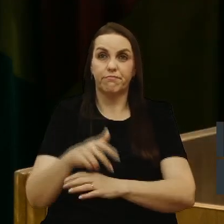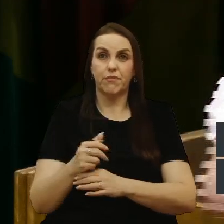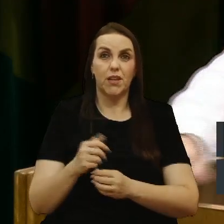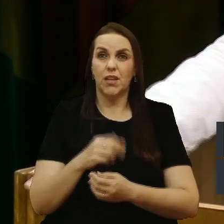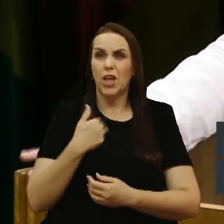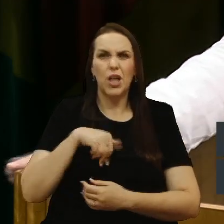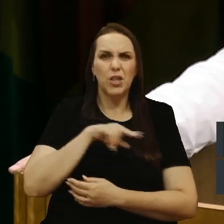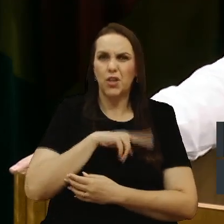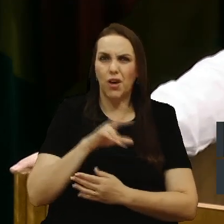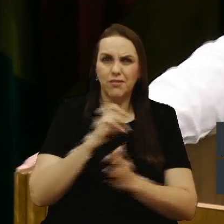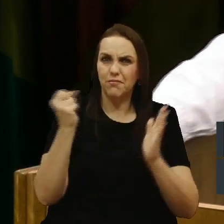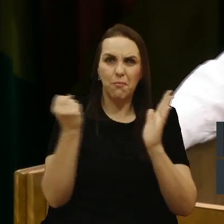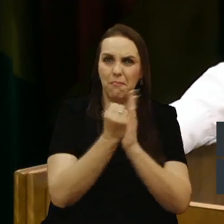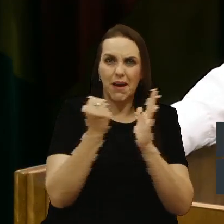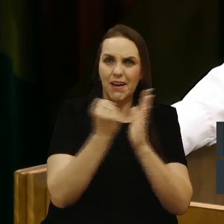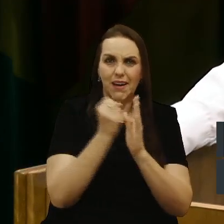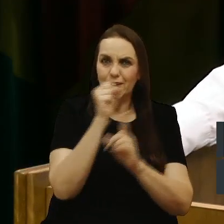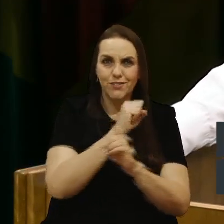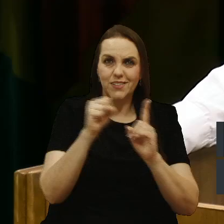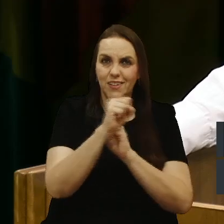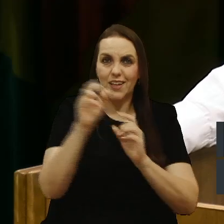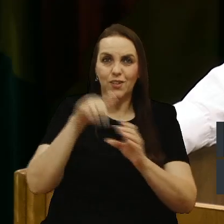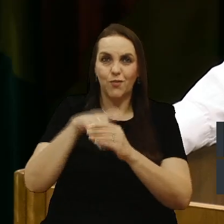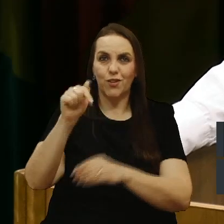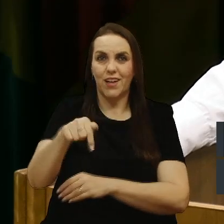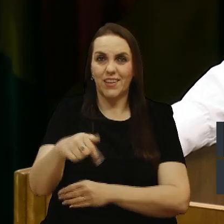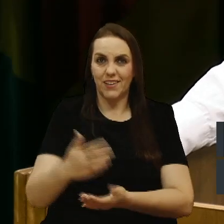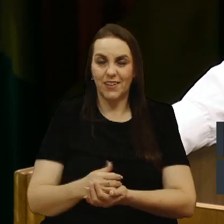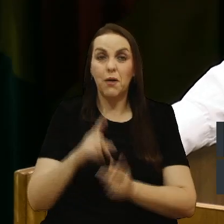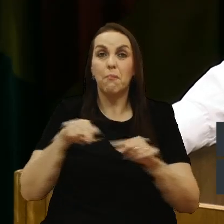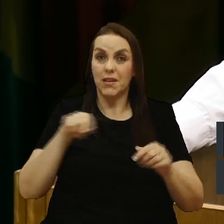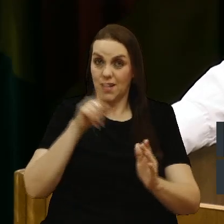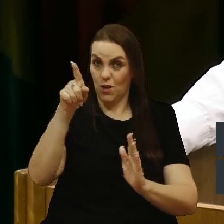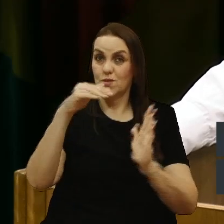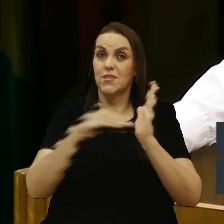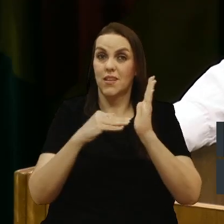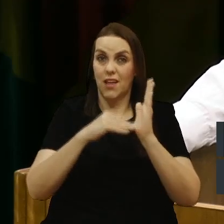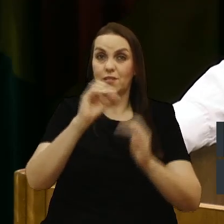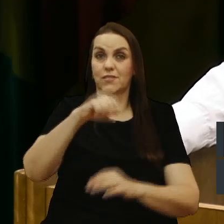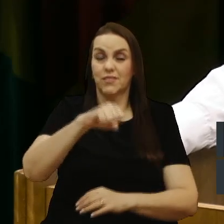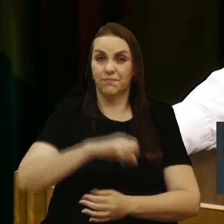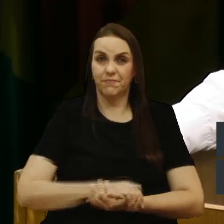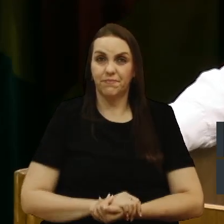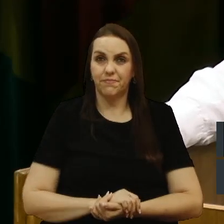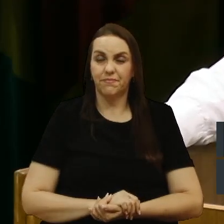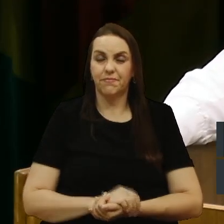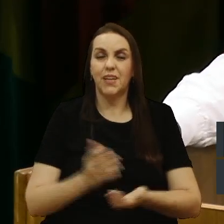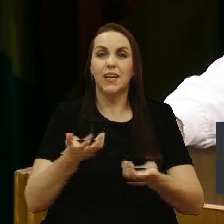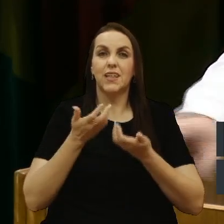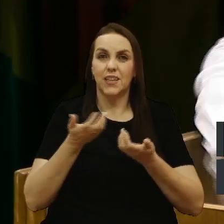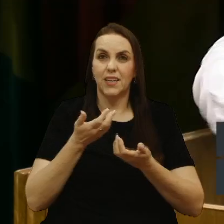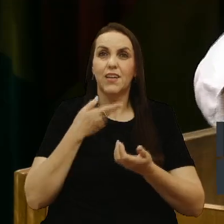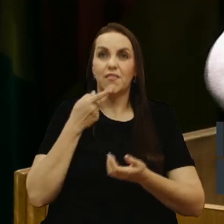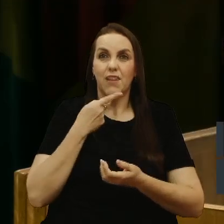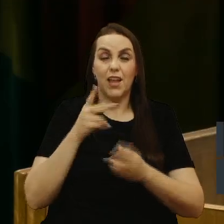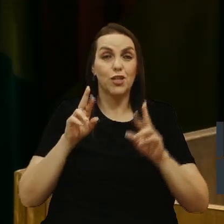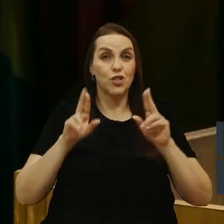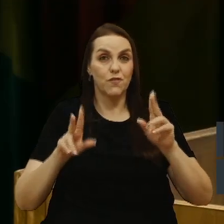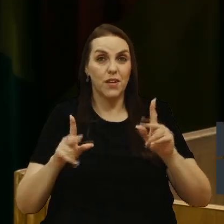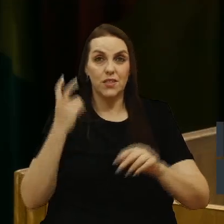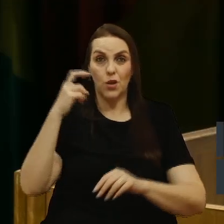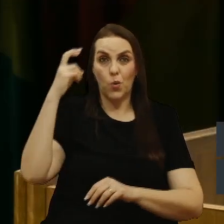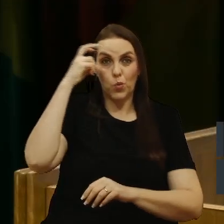nós não vamos ficar marcados na sociedade com o nosso voto aqui. Agora o Senado Federal ficará. Queria tratar da diferença entre a cultura que